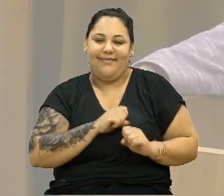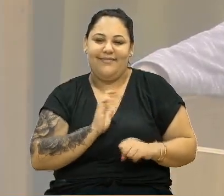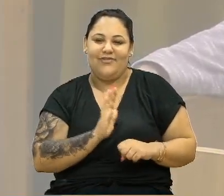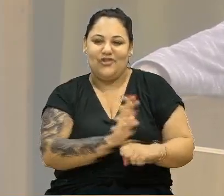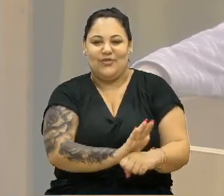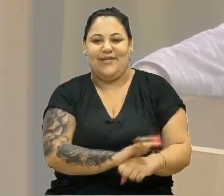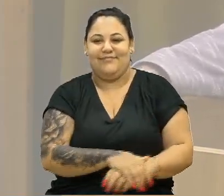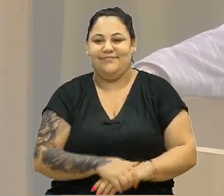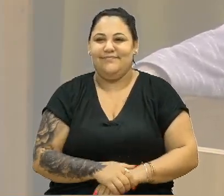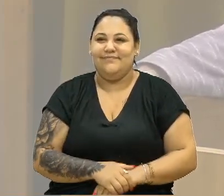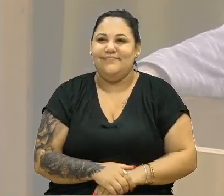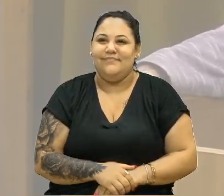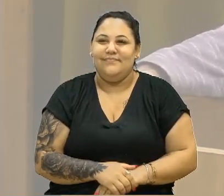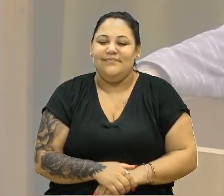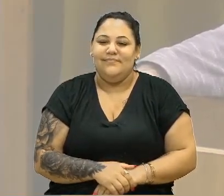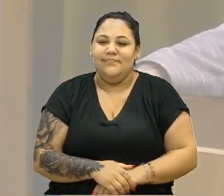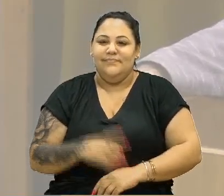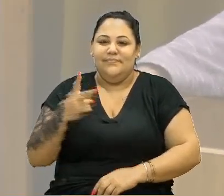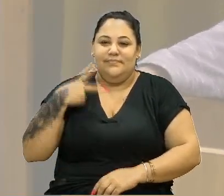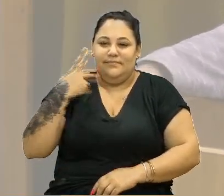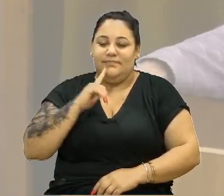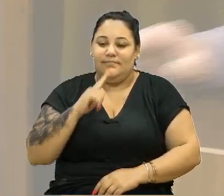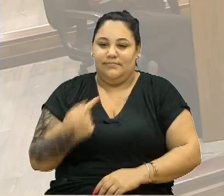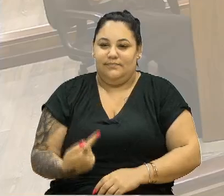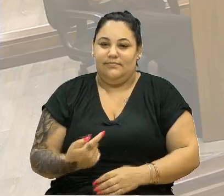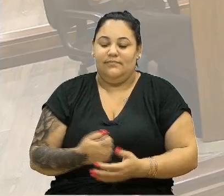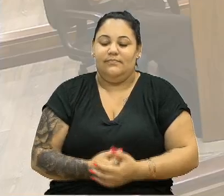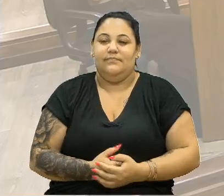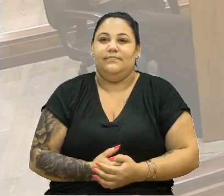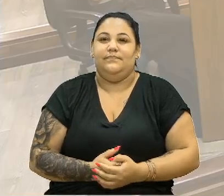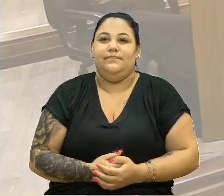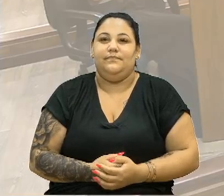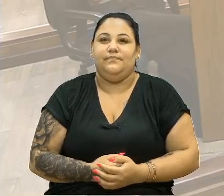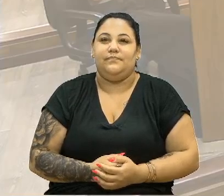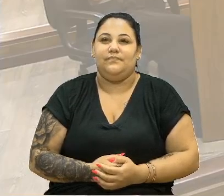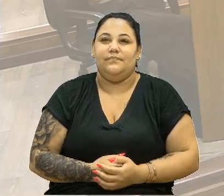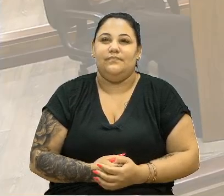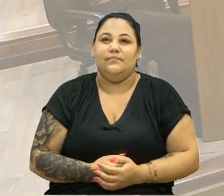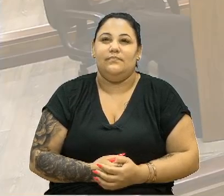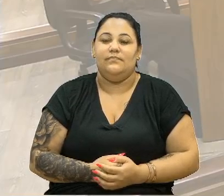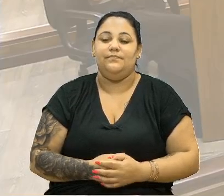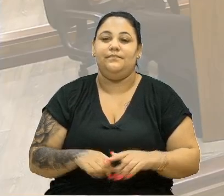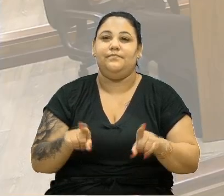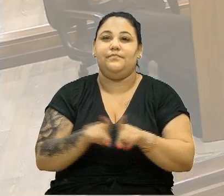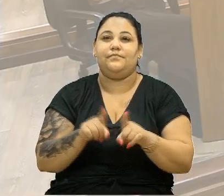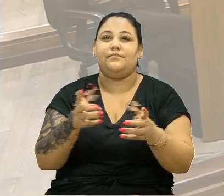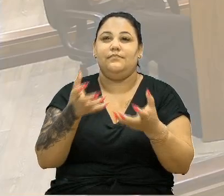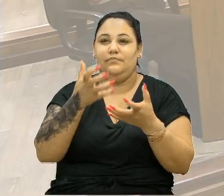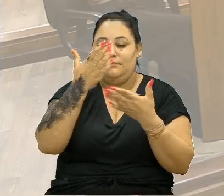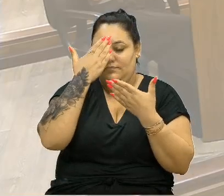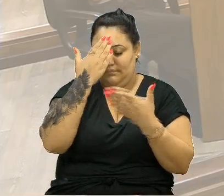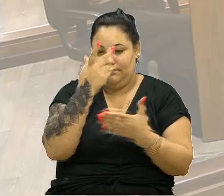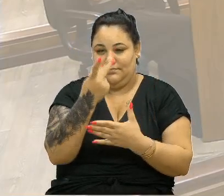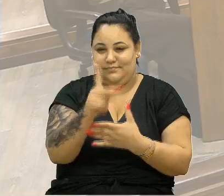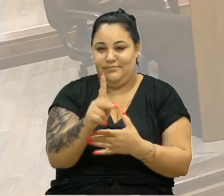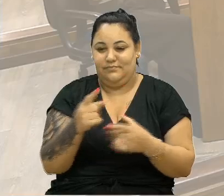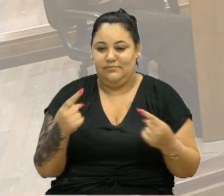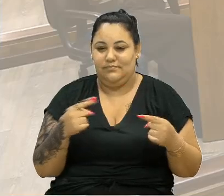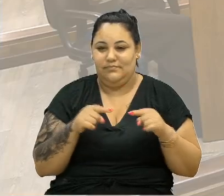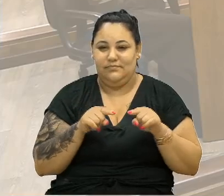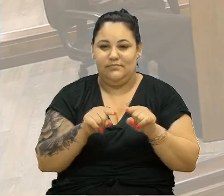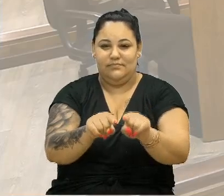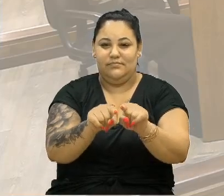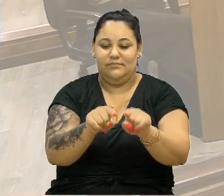obrigado. Vereadora Gladys. Eu também queria agradecer, né, a sua companhia nesses